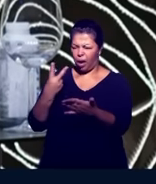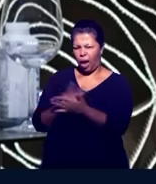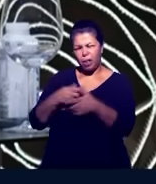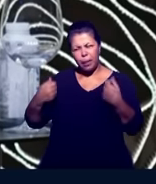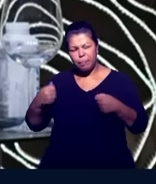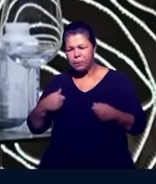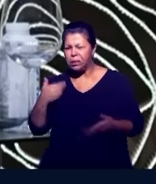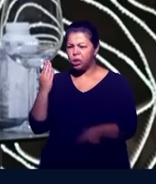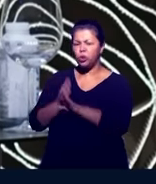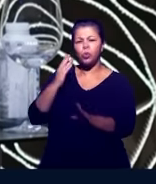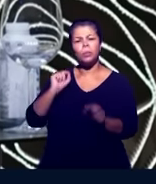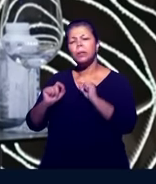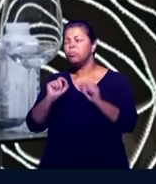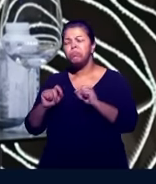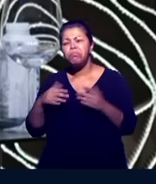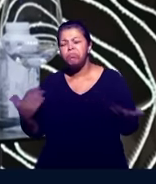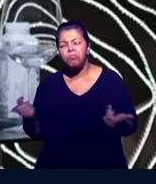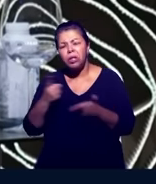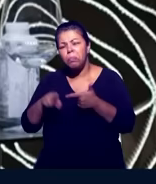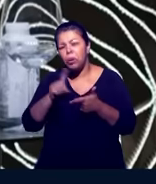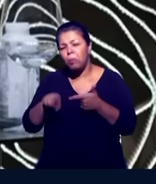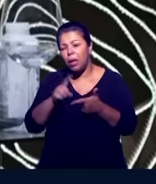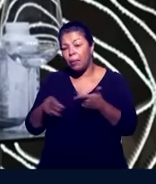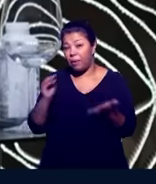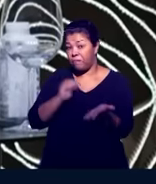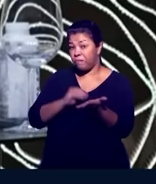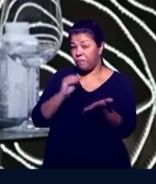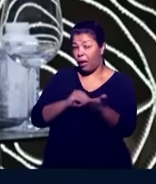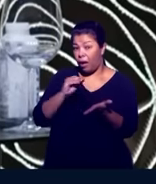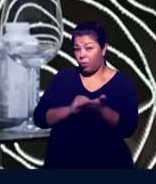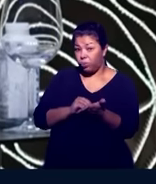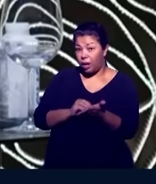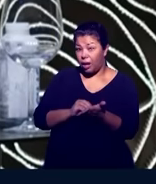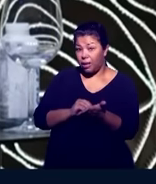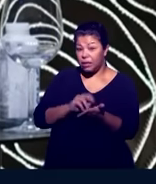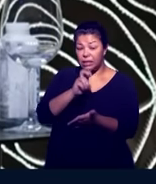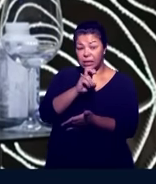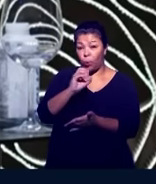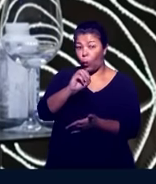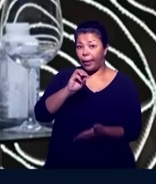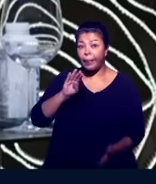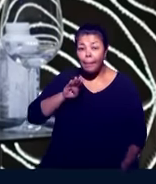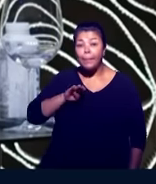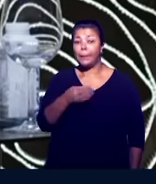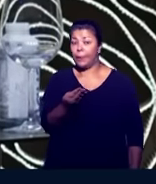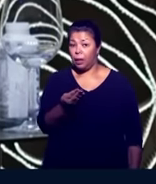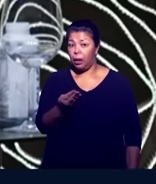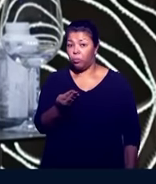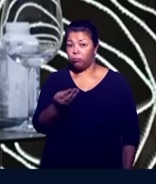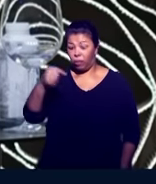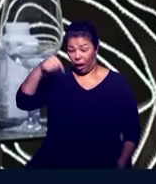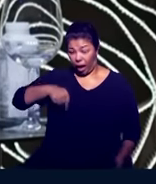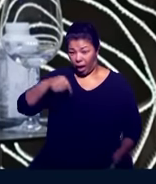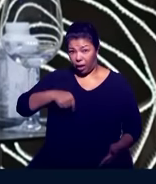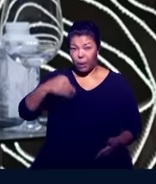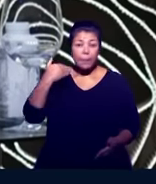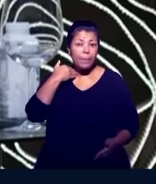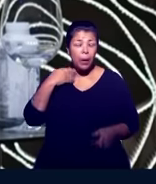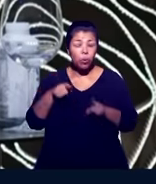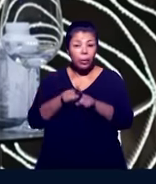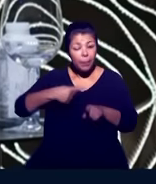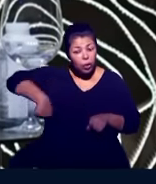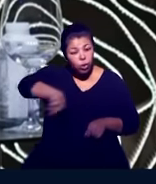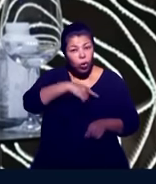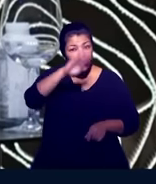problema qual é o problema tá faltando 50 B no na nossa conta aqui que ia trazer o deficit